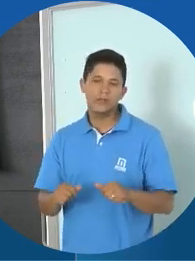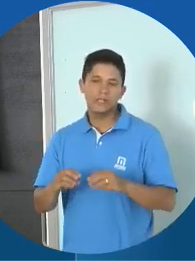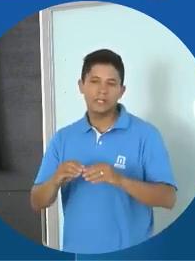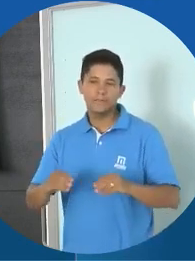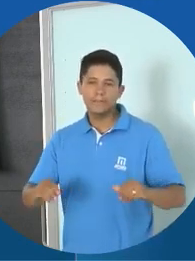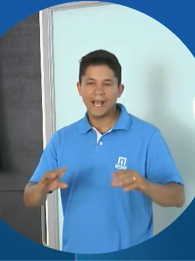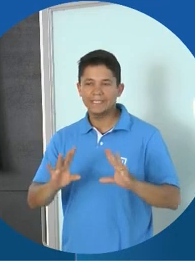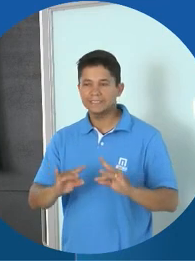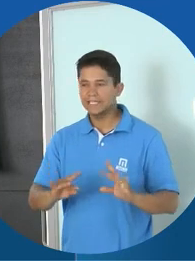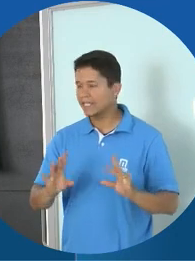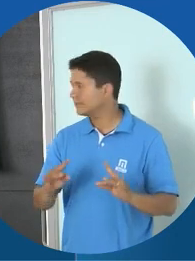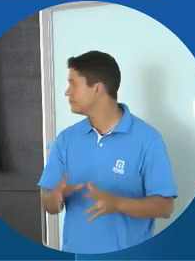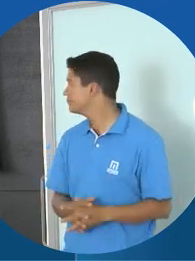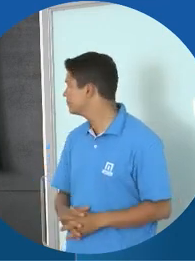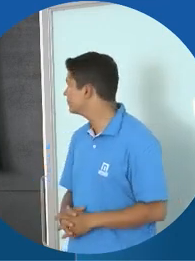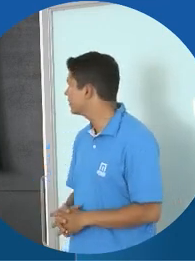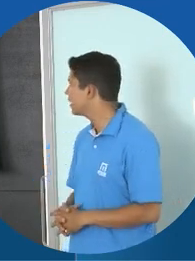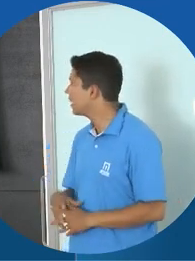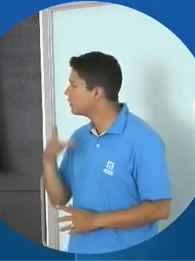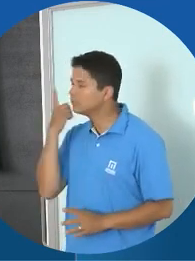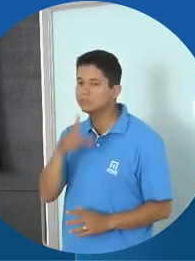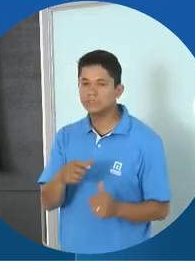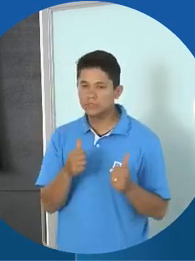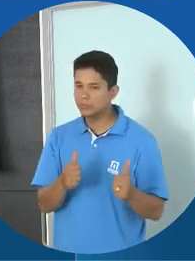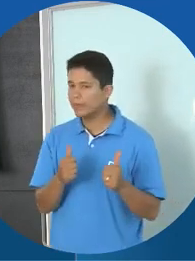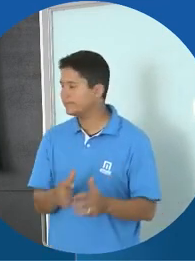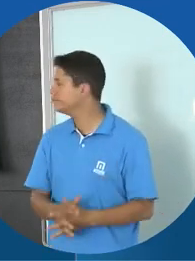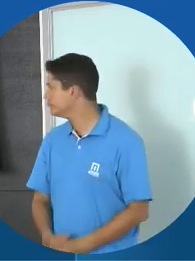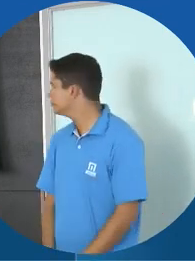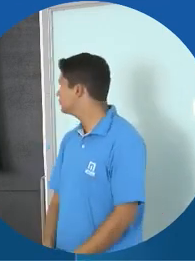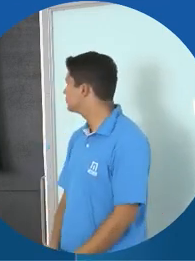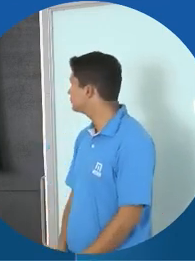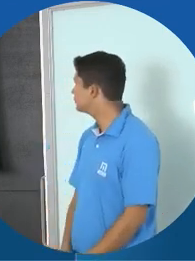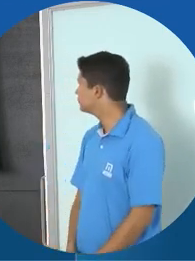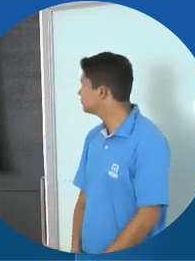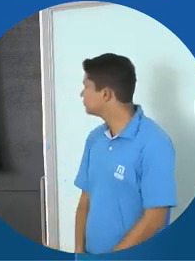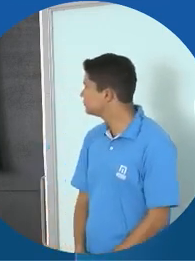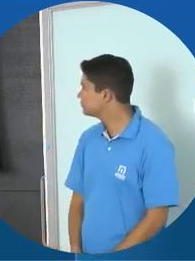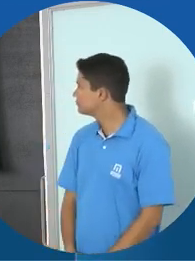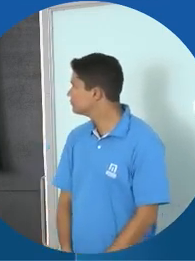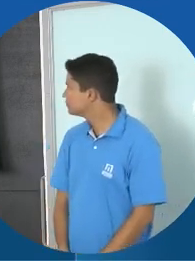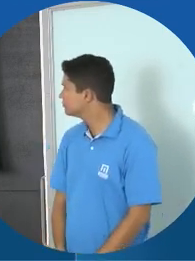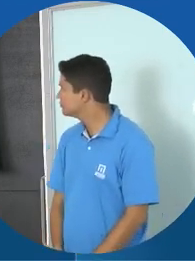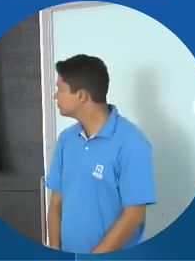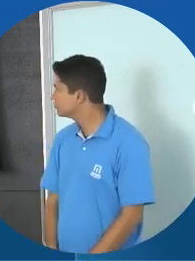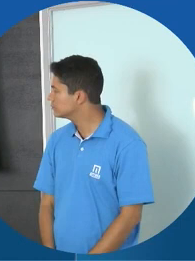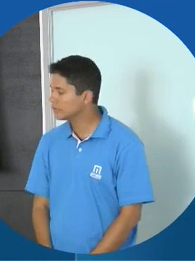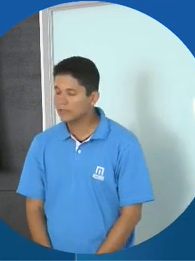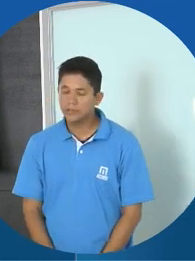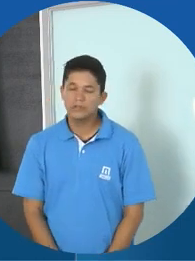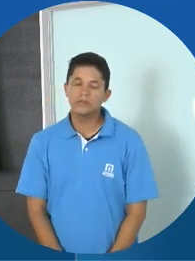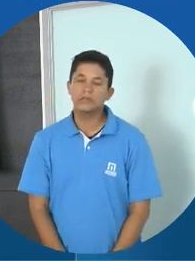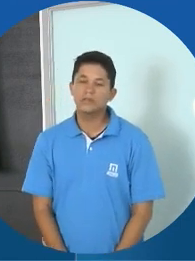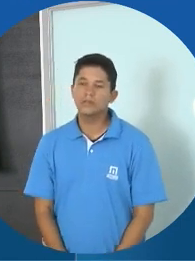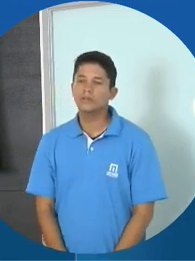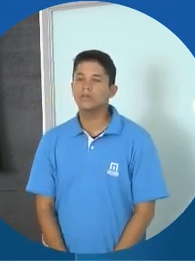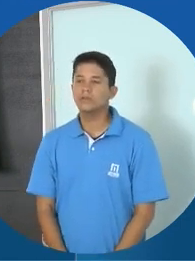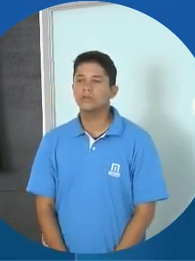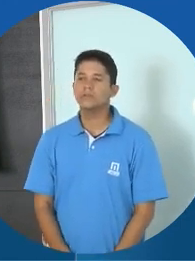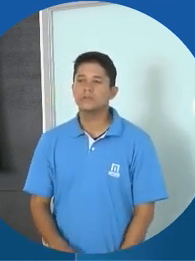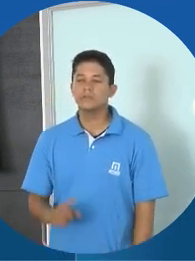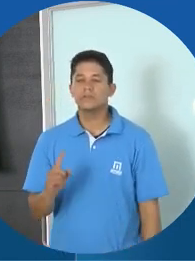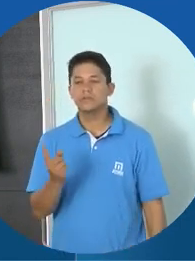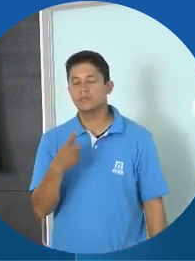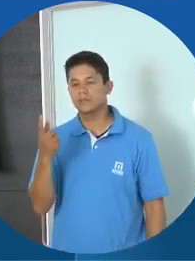teve um excelente comportamento. Então, como a gente tinha comentado, é uma